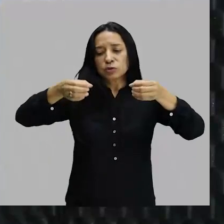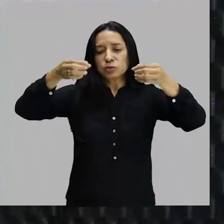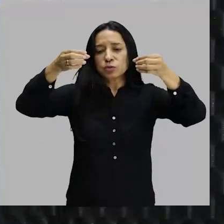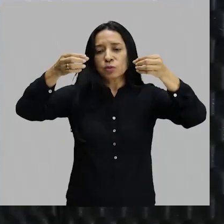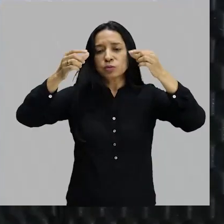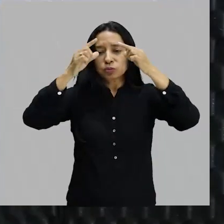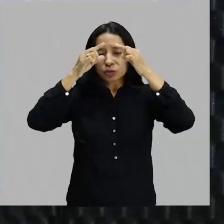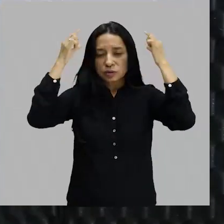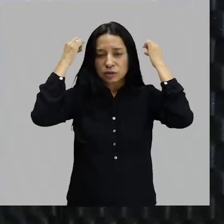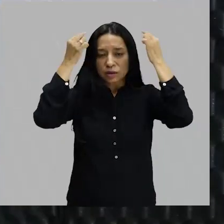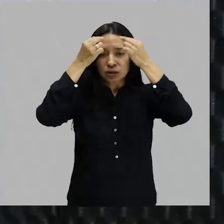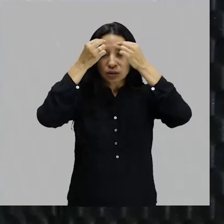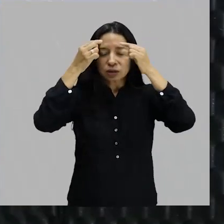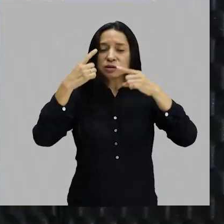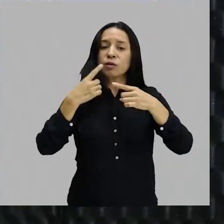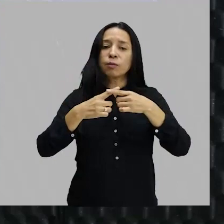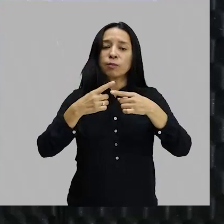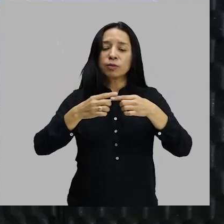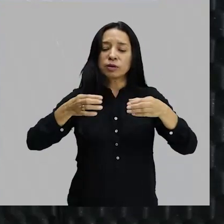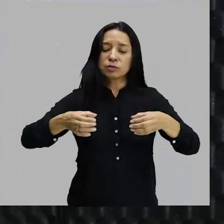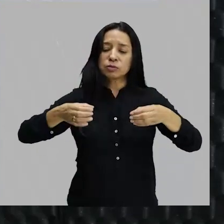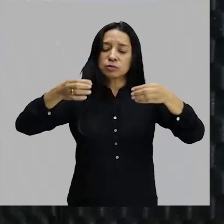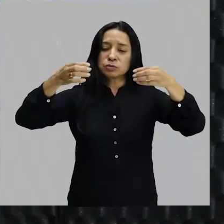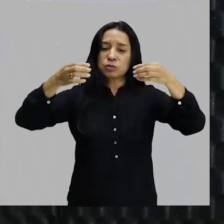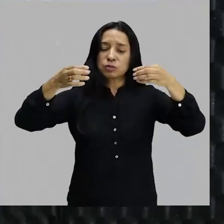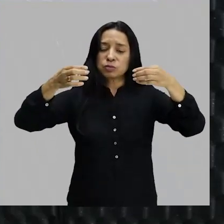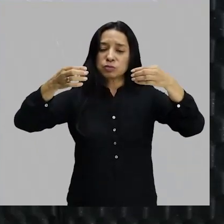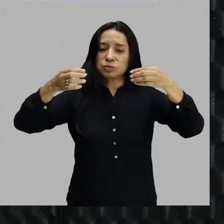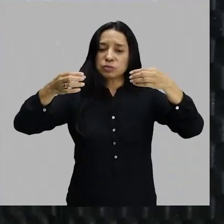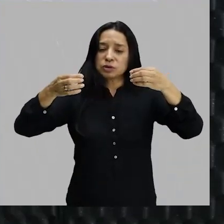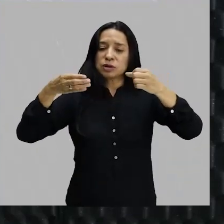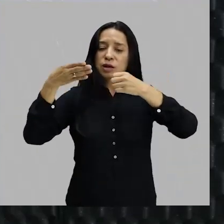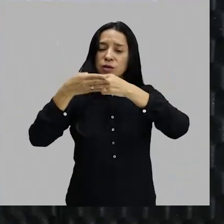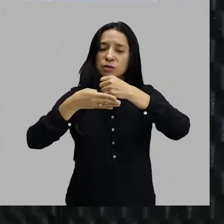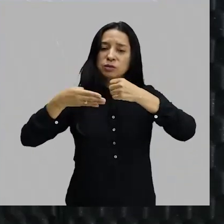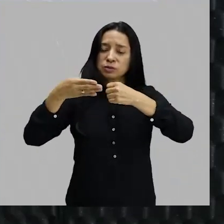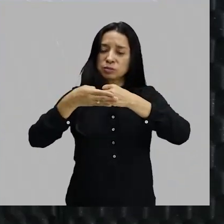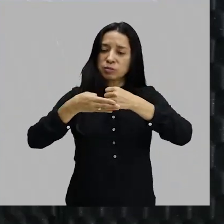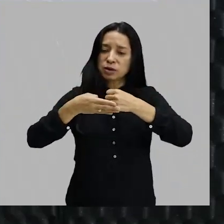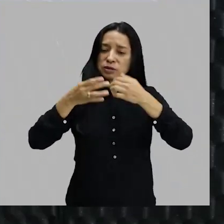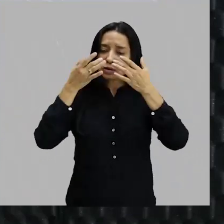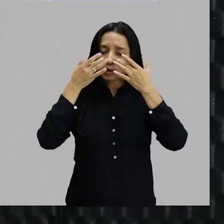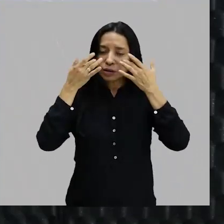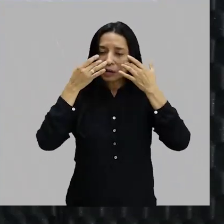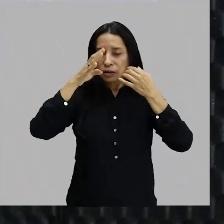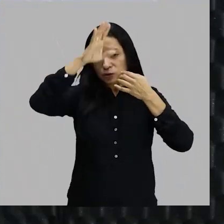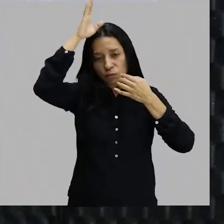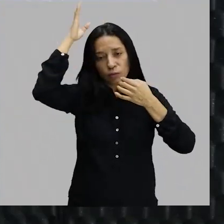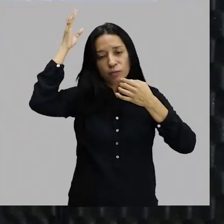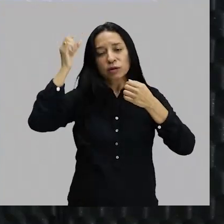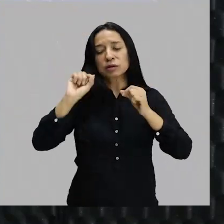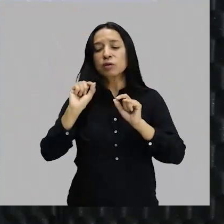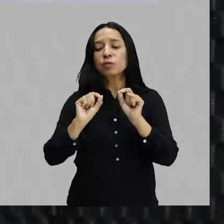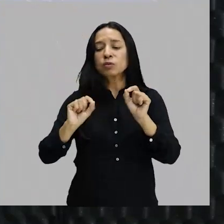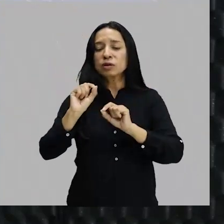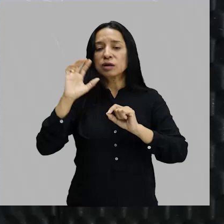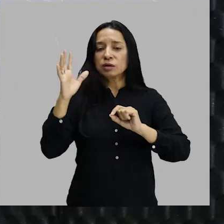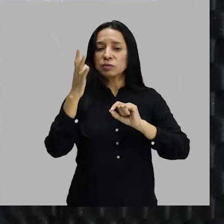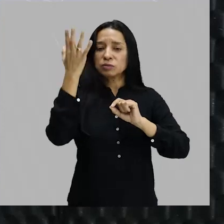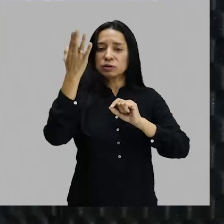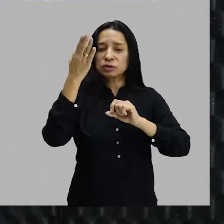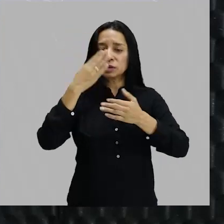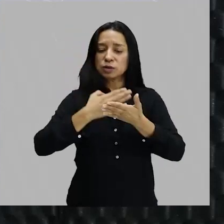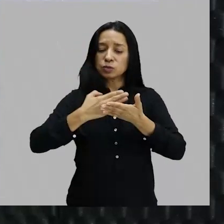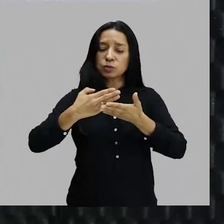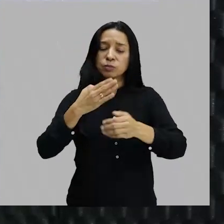óbvio que sim, porque essas colunas gregas, elas servem de base, assim como na arte romana, para o que vai acontecer no início da Idade